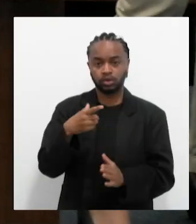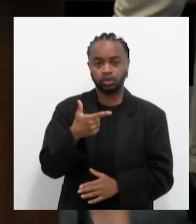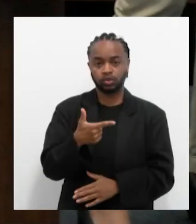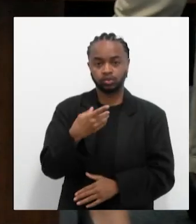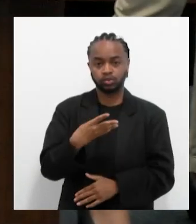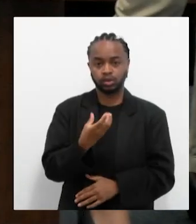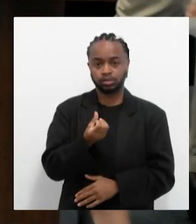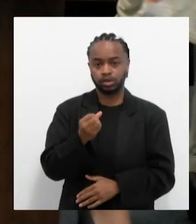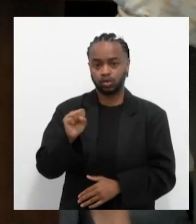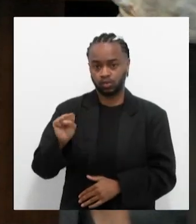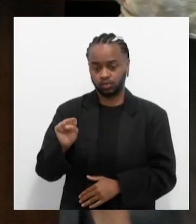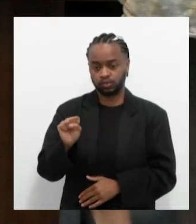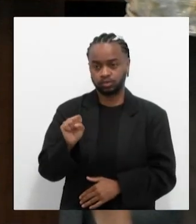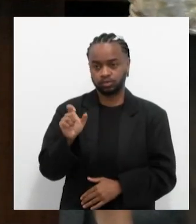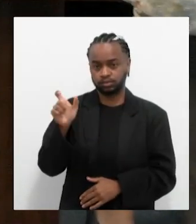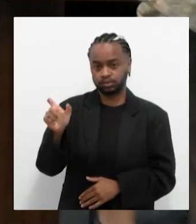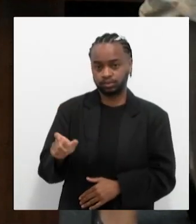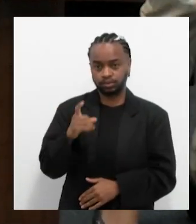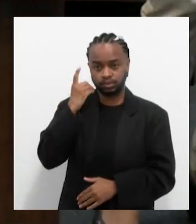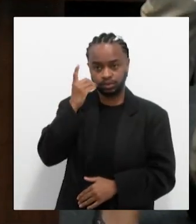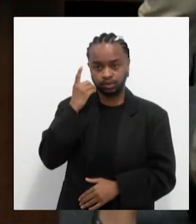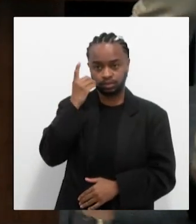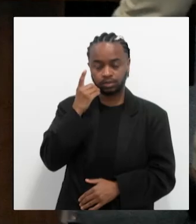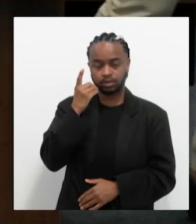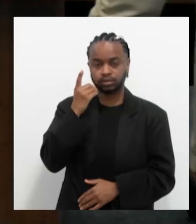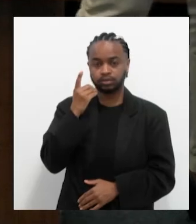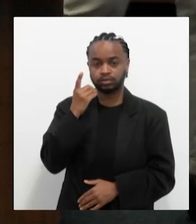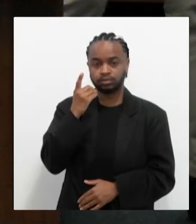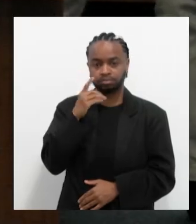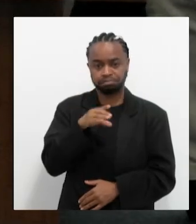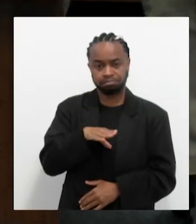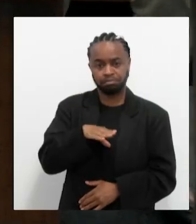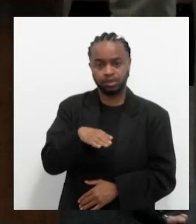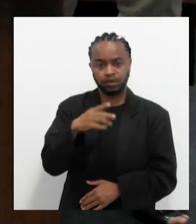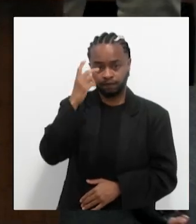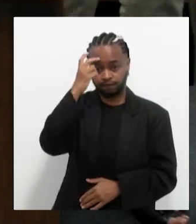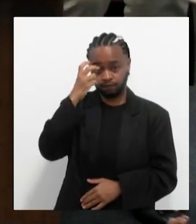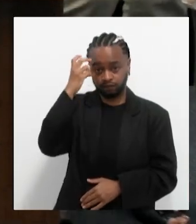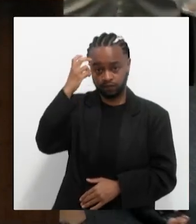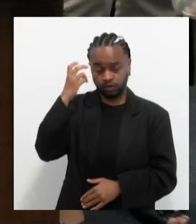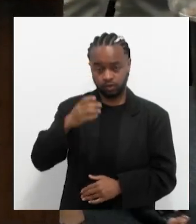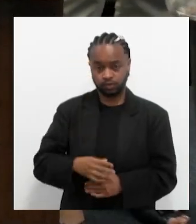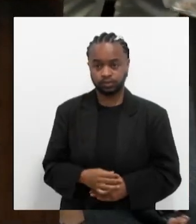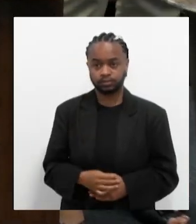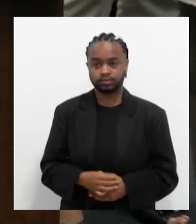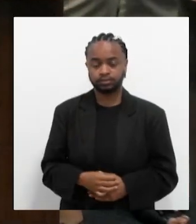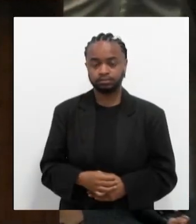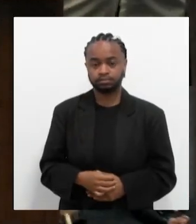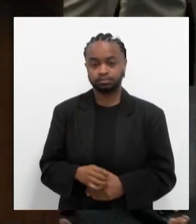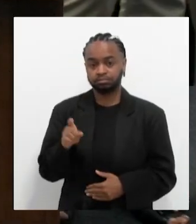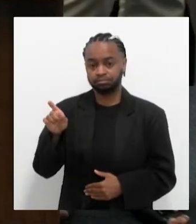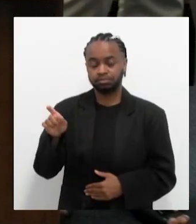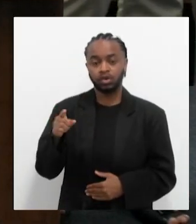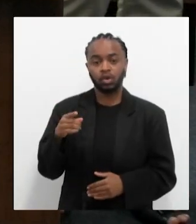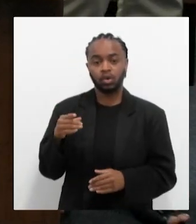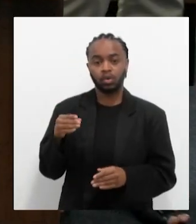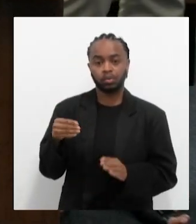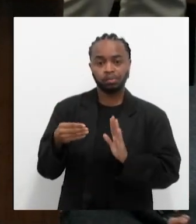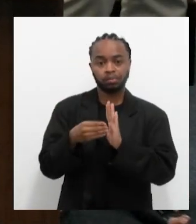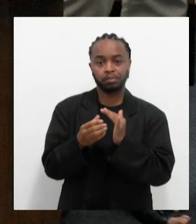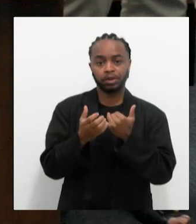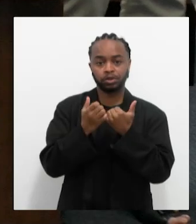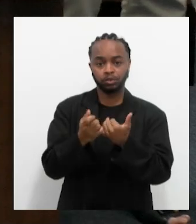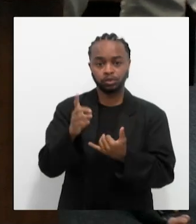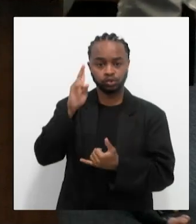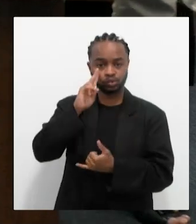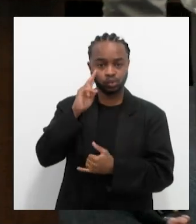2468 da intrépida deputada Verônica Lima, que declara patrimônio histórico e